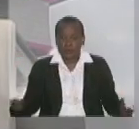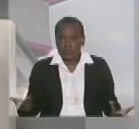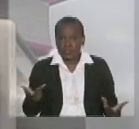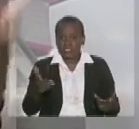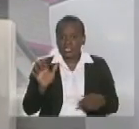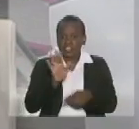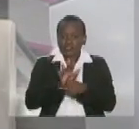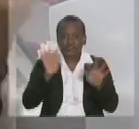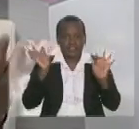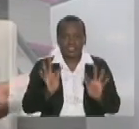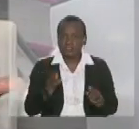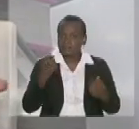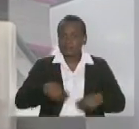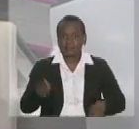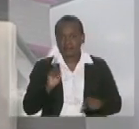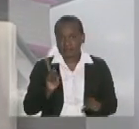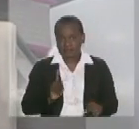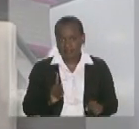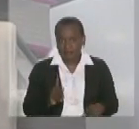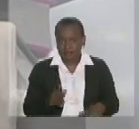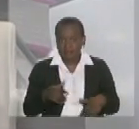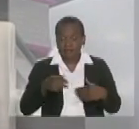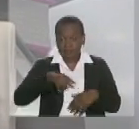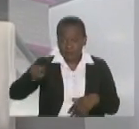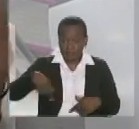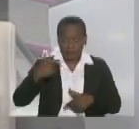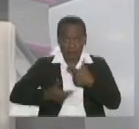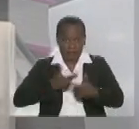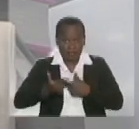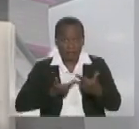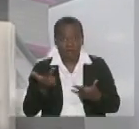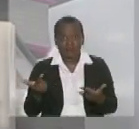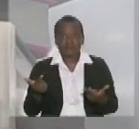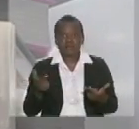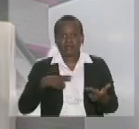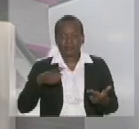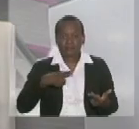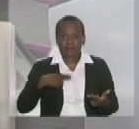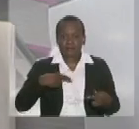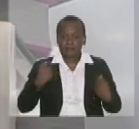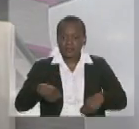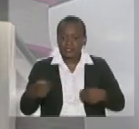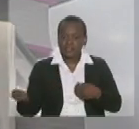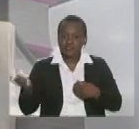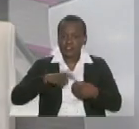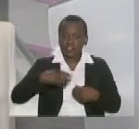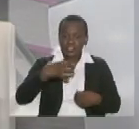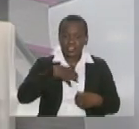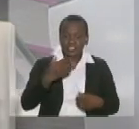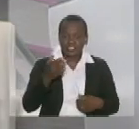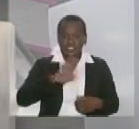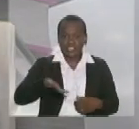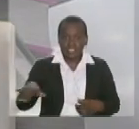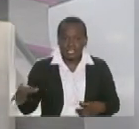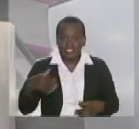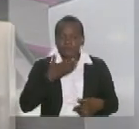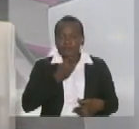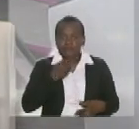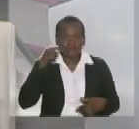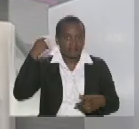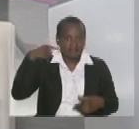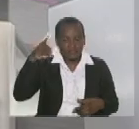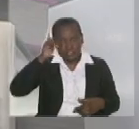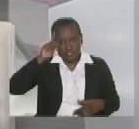coisa para ser feliz, né, e no nosso trabalho a gente tem que resgatar a nossa criança, o nosso